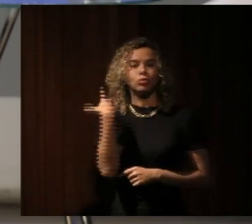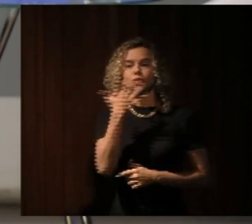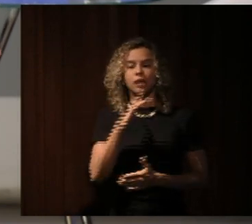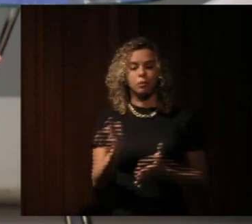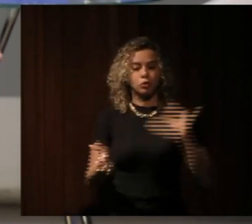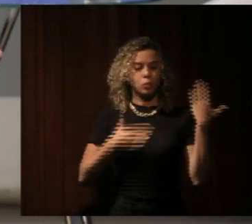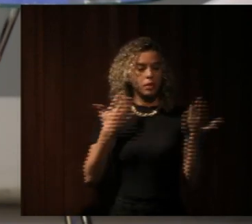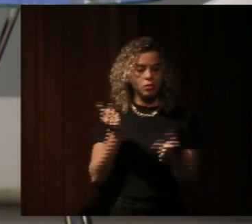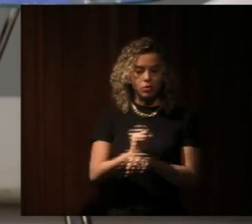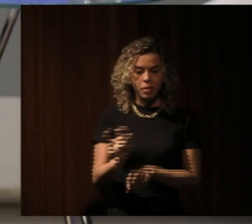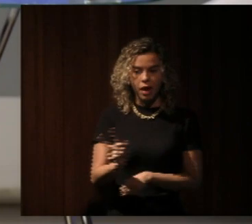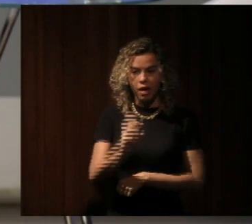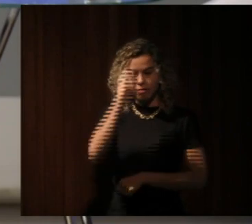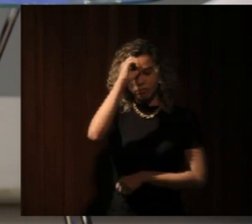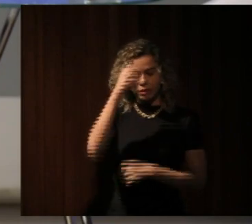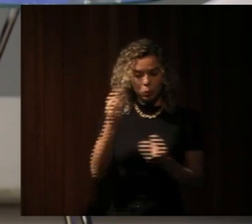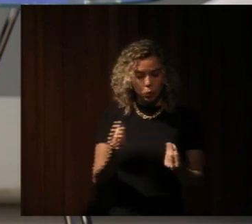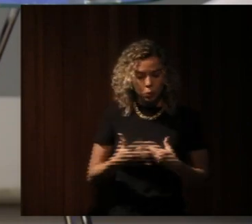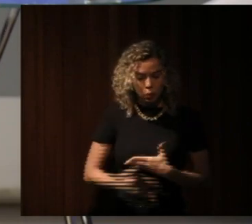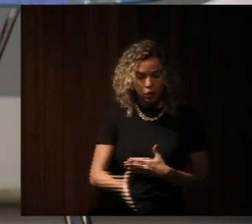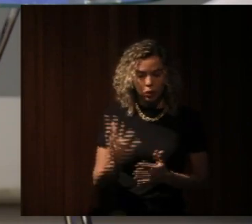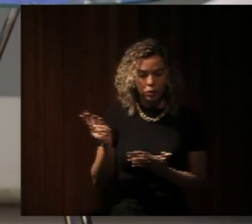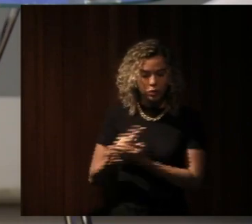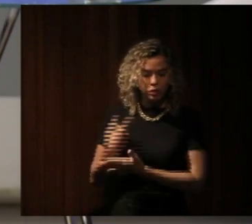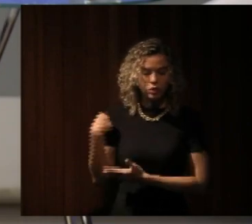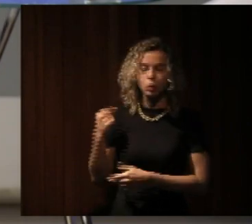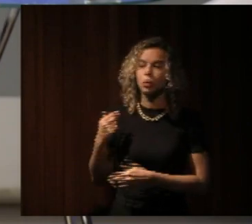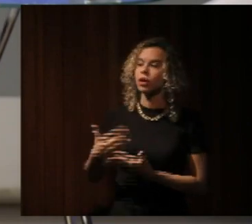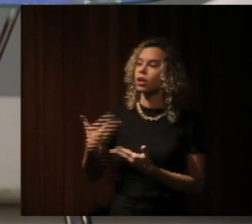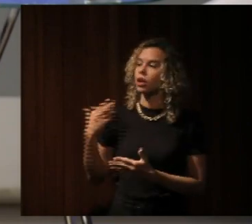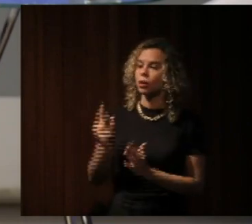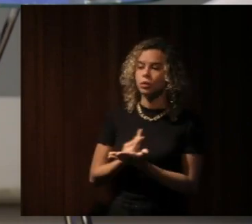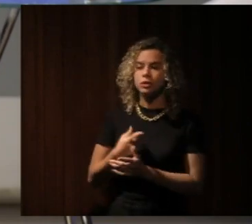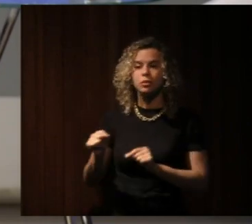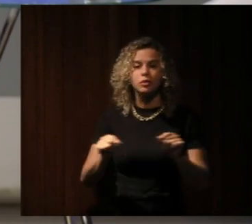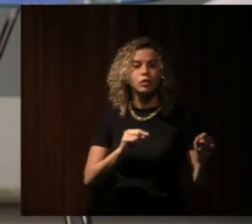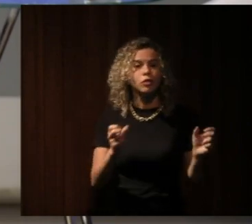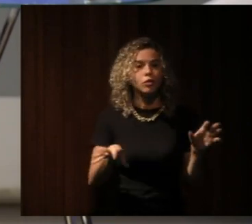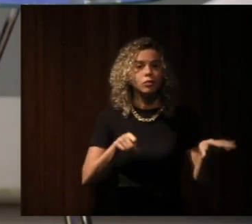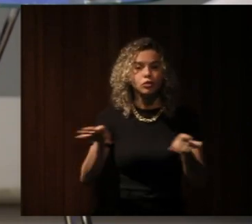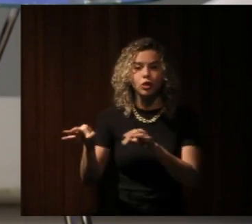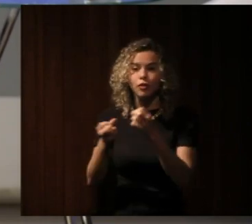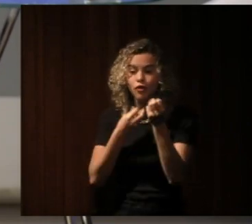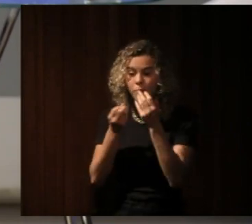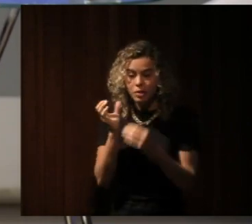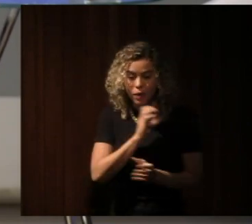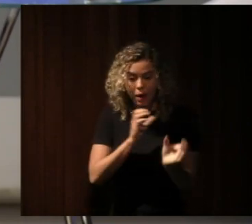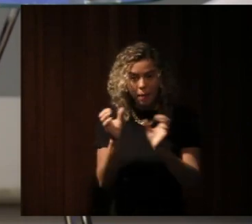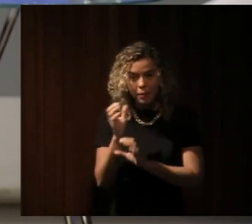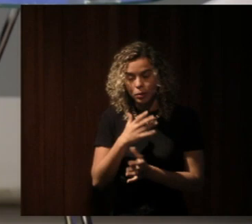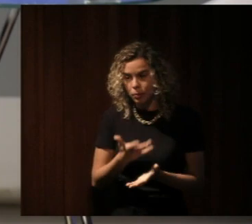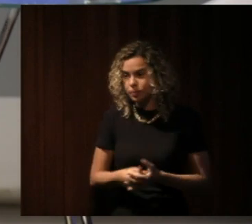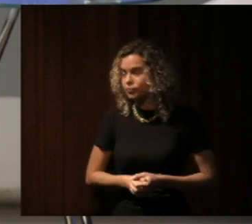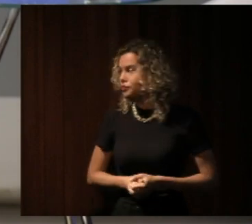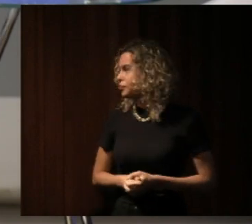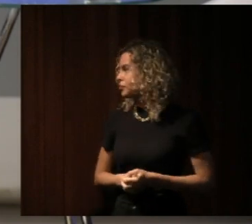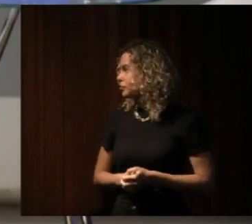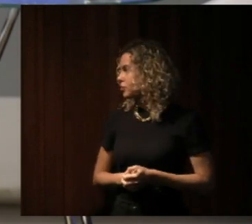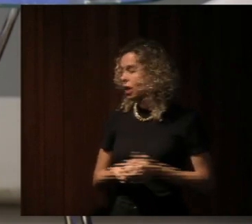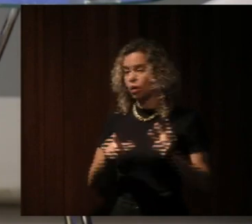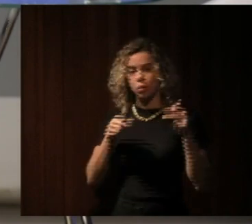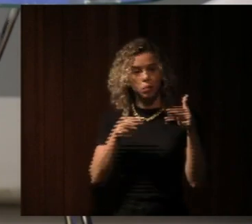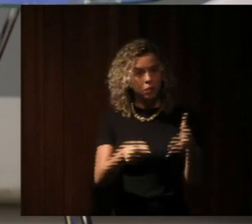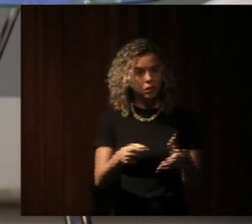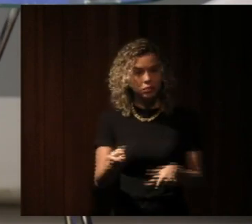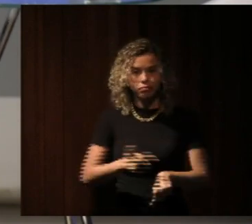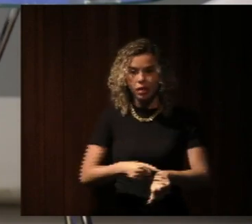sabe exatamente como que que que o que que aconteceu então a gente tem que tomar decisões muito rápidas eh numa cobertura que